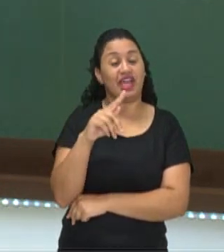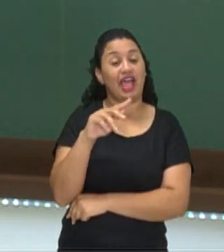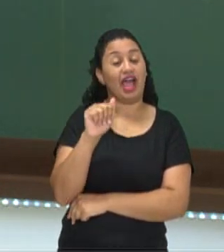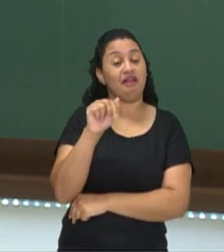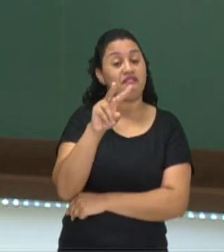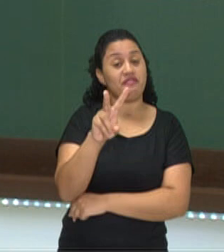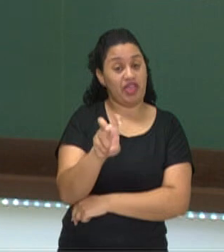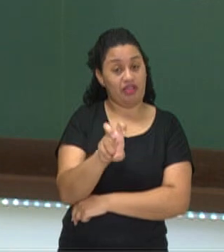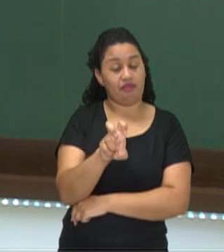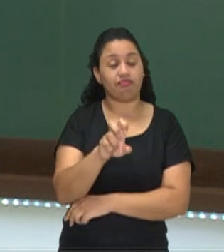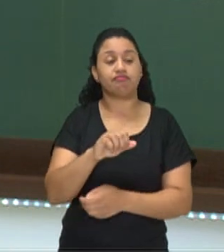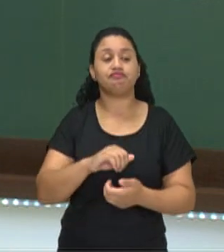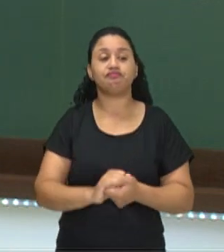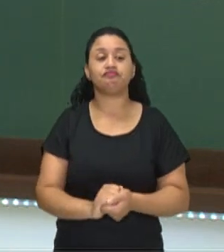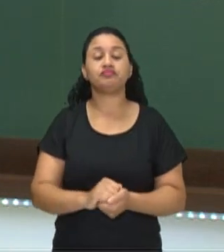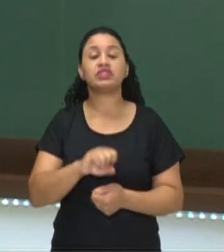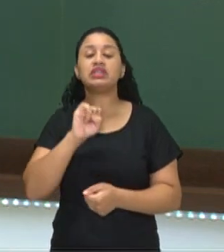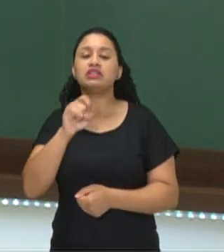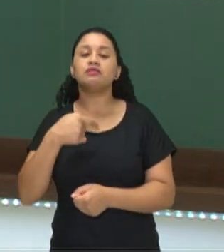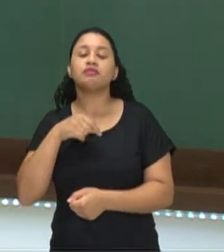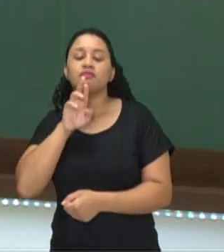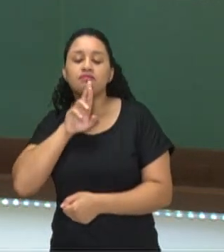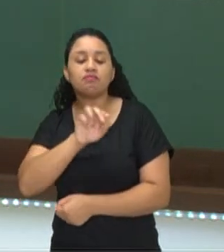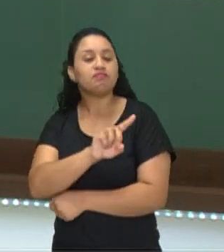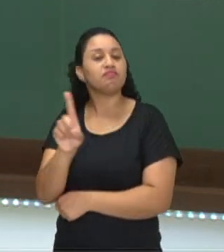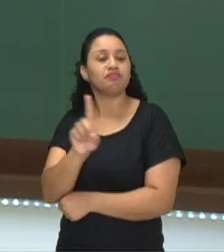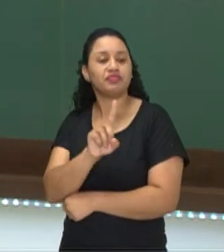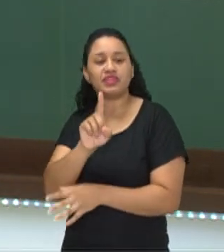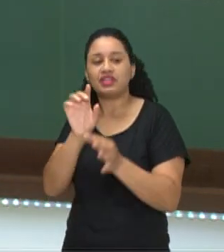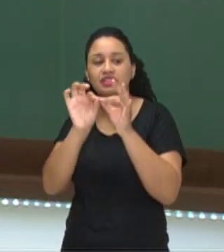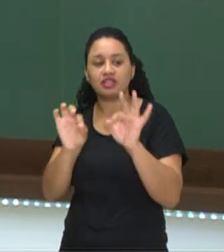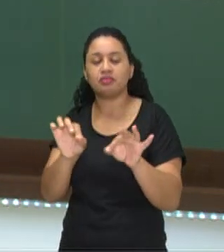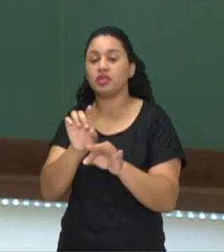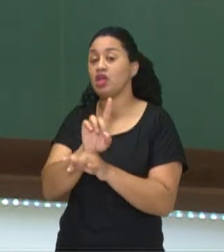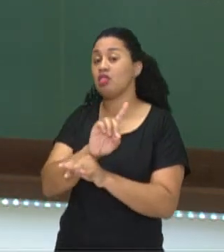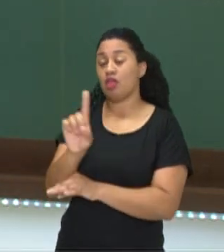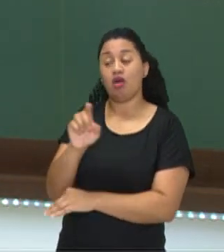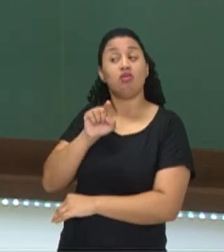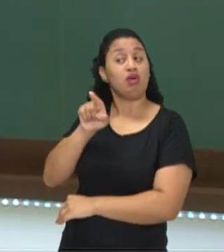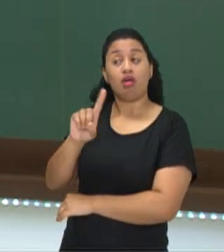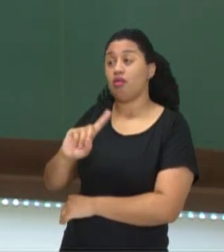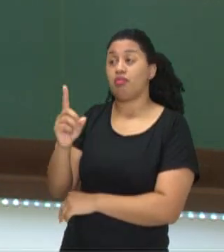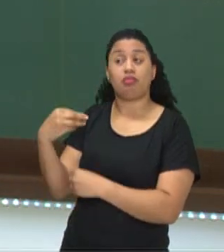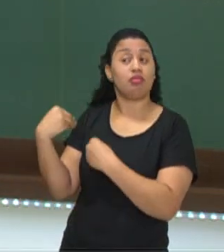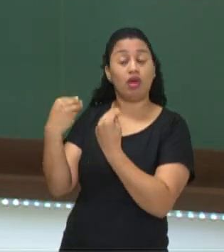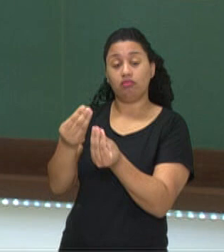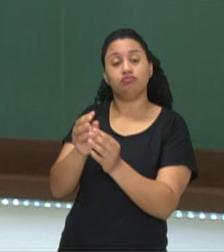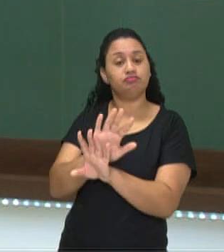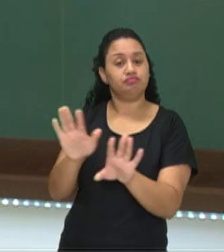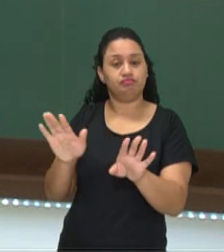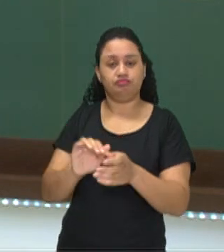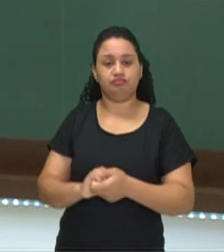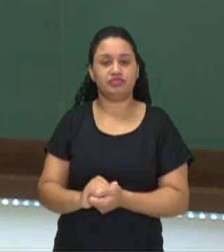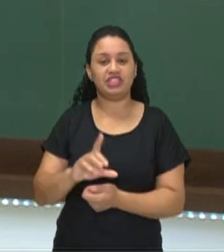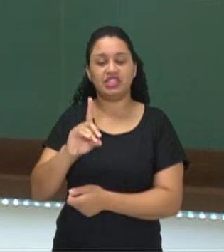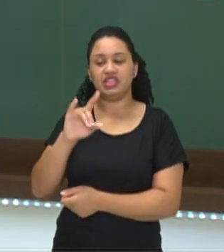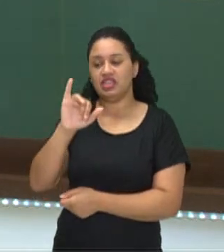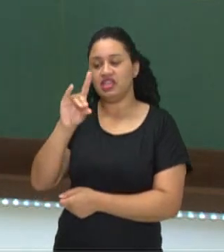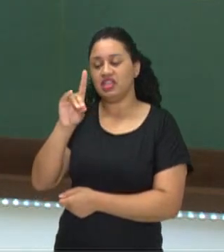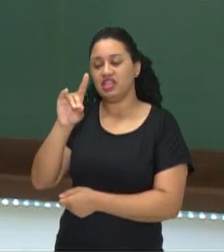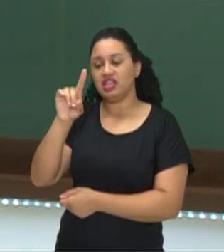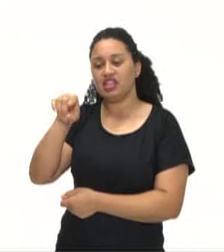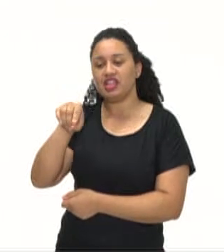gave. Caso você queira dar uma resposta negativa curta, no, she didn't. Acabou. Beleza.